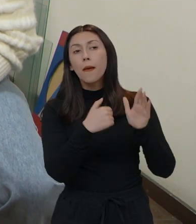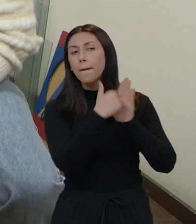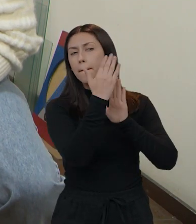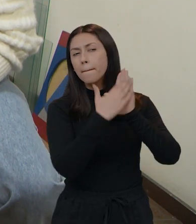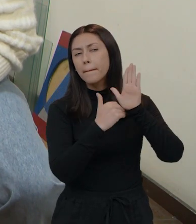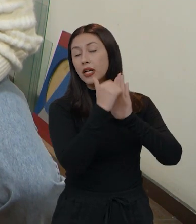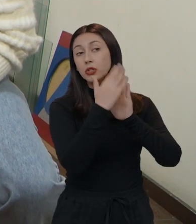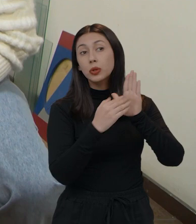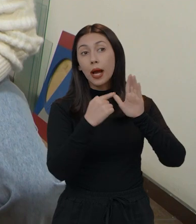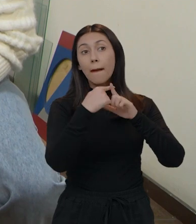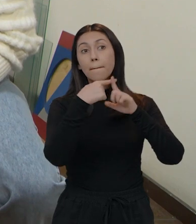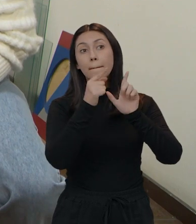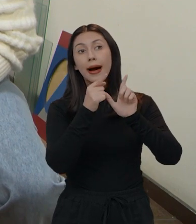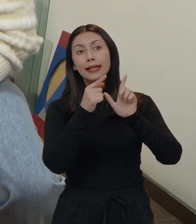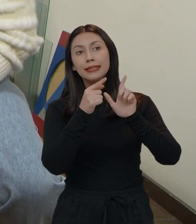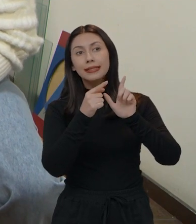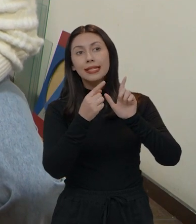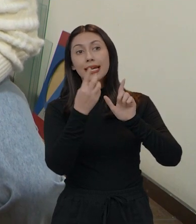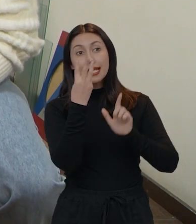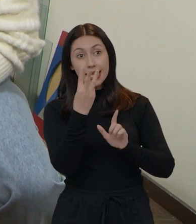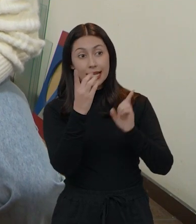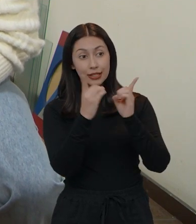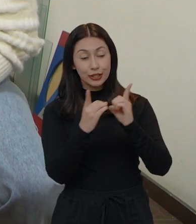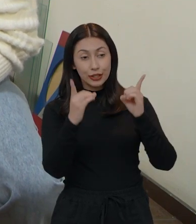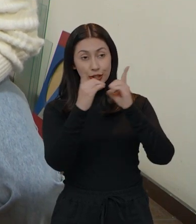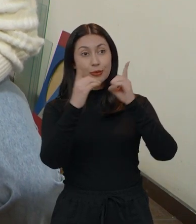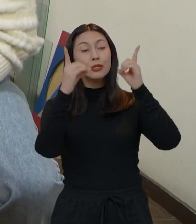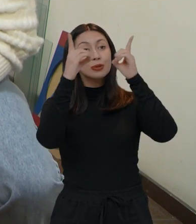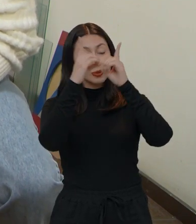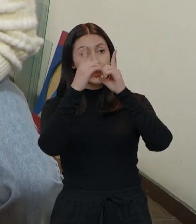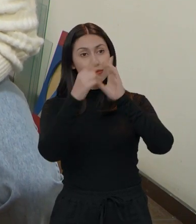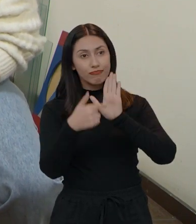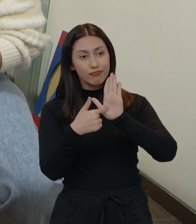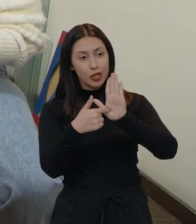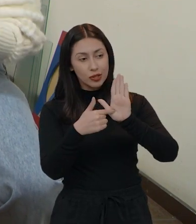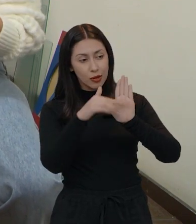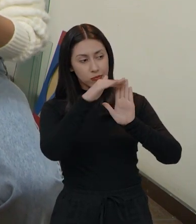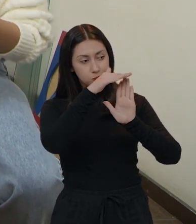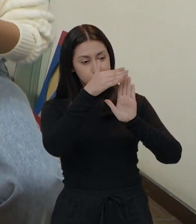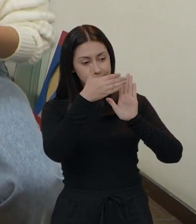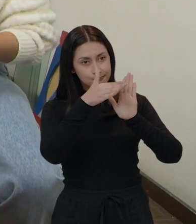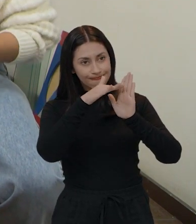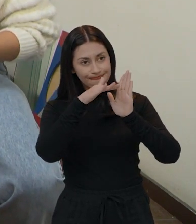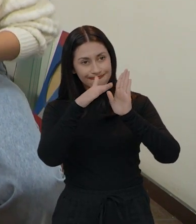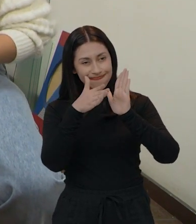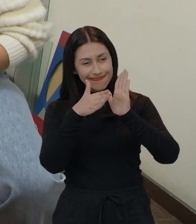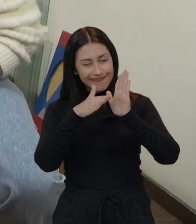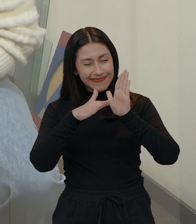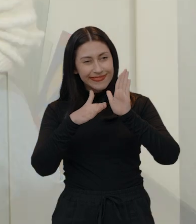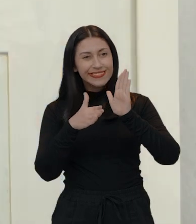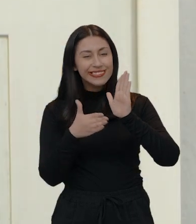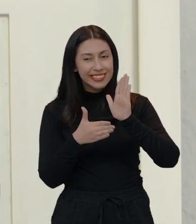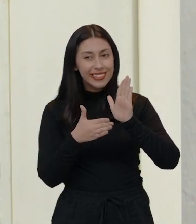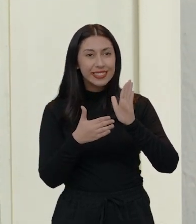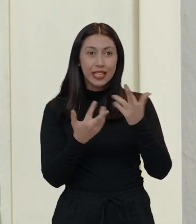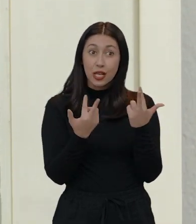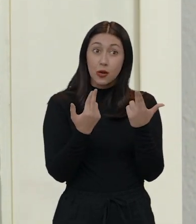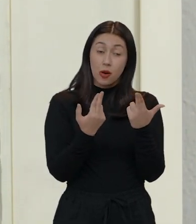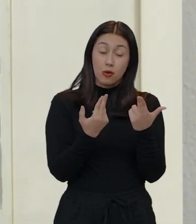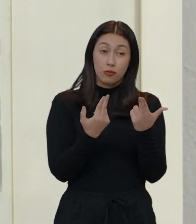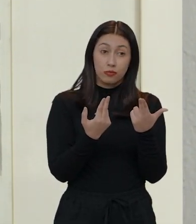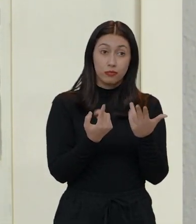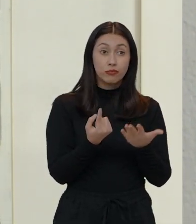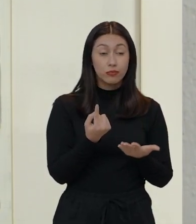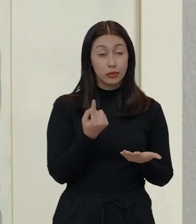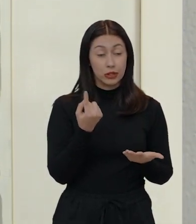pintura tridimensional, que ele ocupa o espaço, né? Traz esse volume, né? Justamente. Vem ali na forma da tela, por exemplo, mas essa em volume. Essa gravura é uma arte